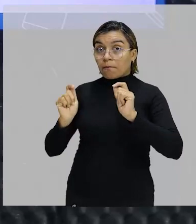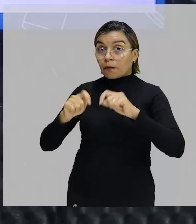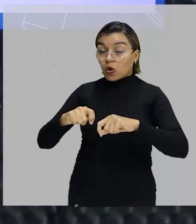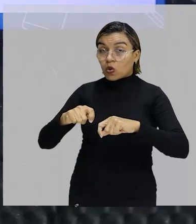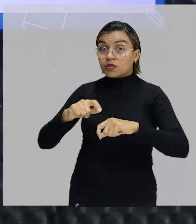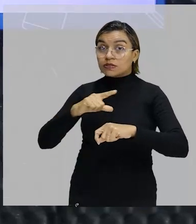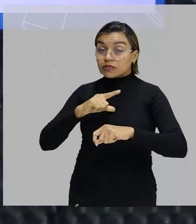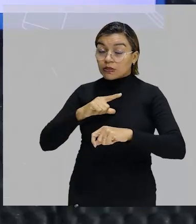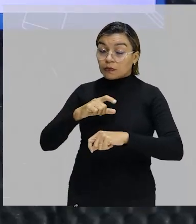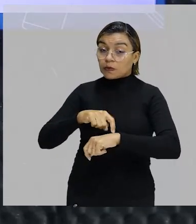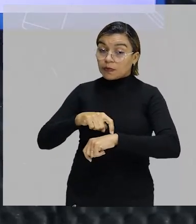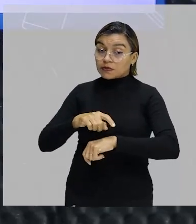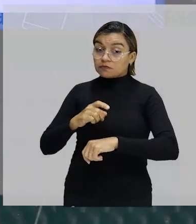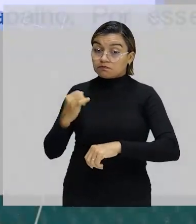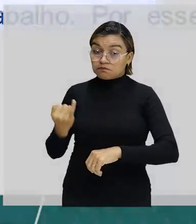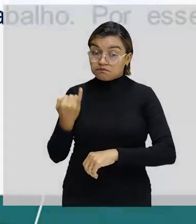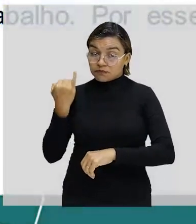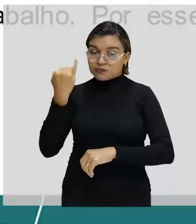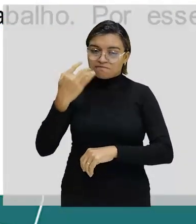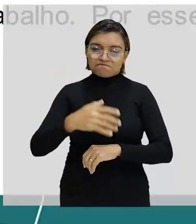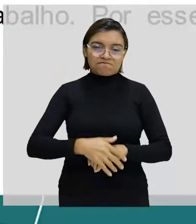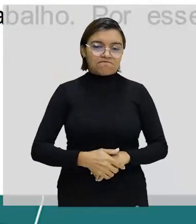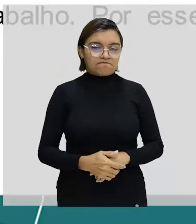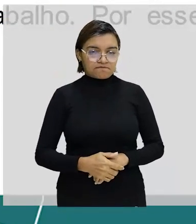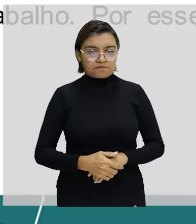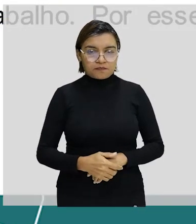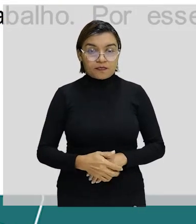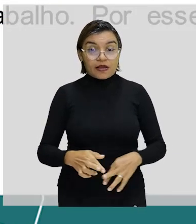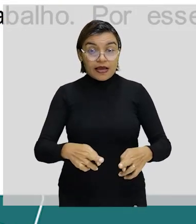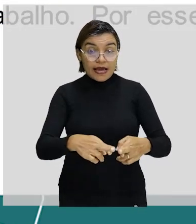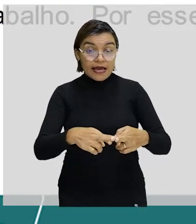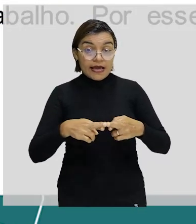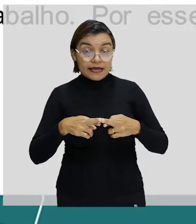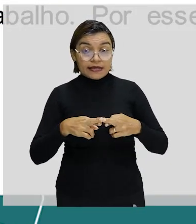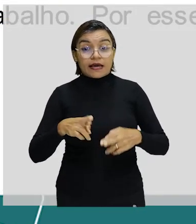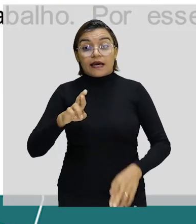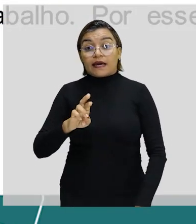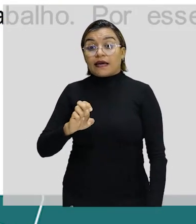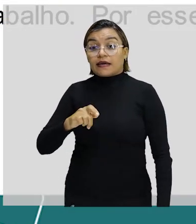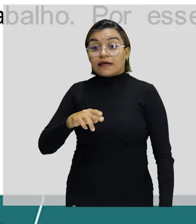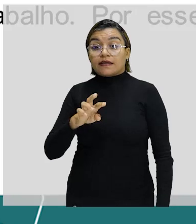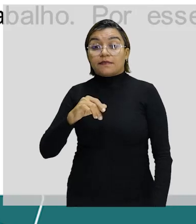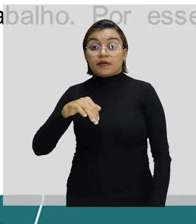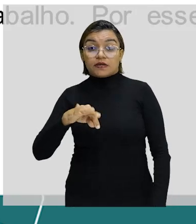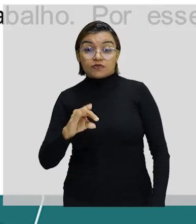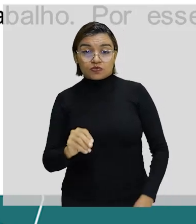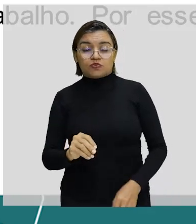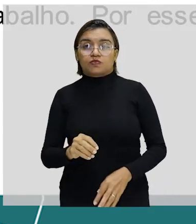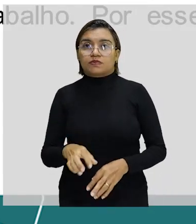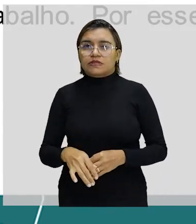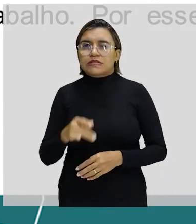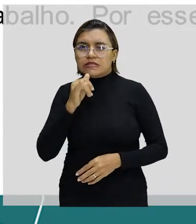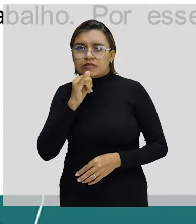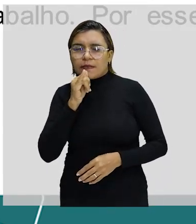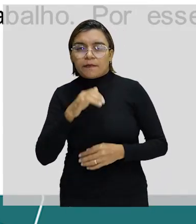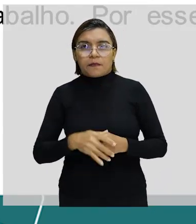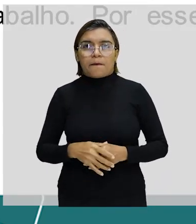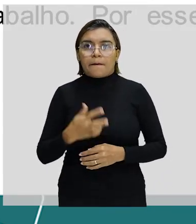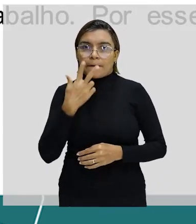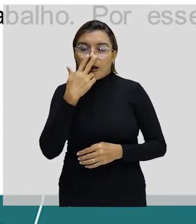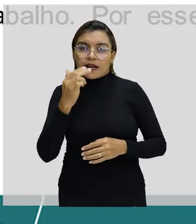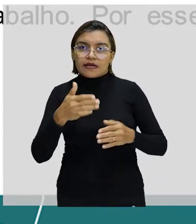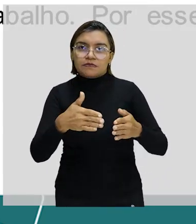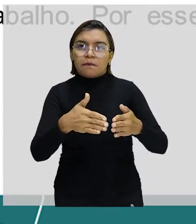com isso. Então, vamos falar do requerimento. Bom, gente, o requerimento, ele é também chamado de petição. Você nunca vai falar de petição? Ah, uma